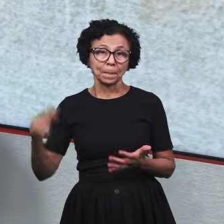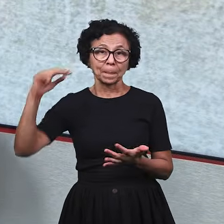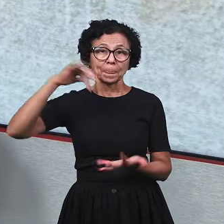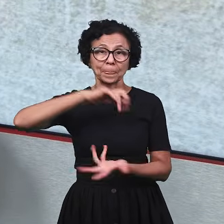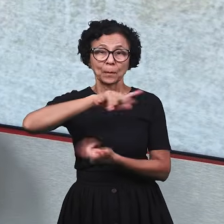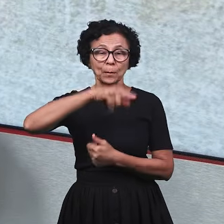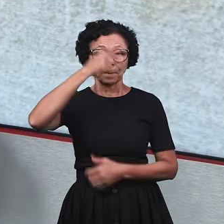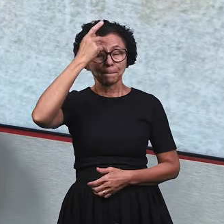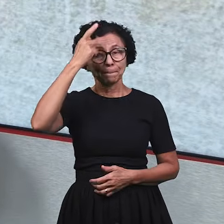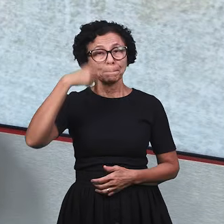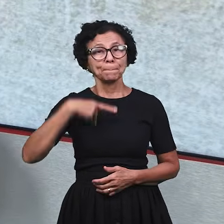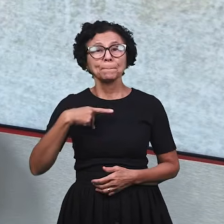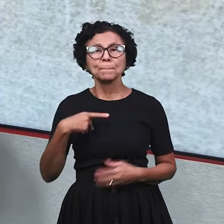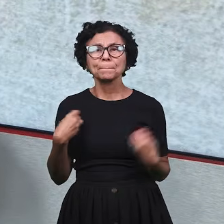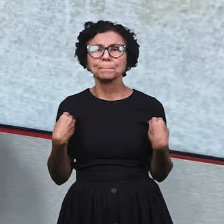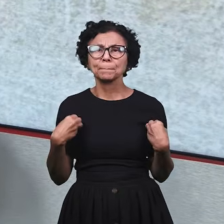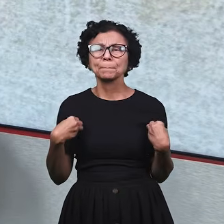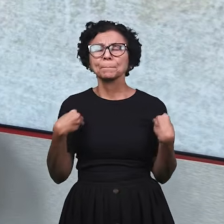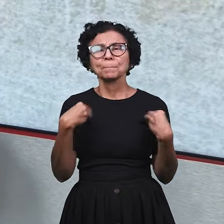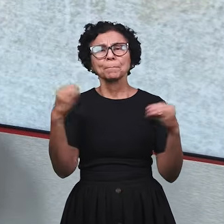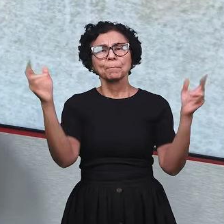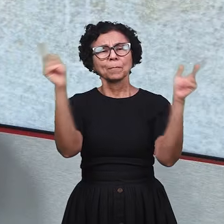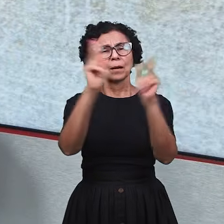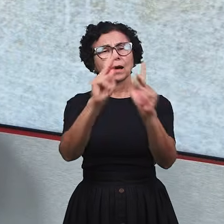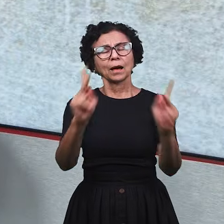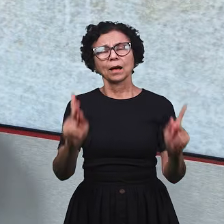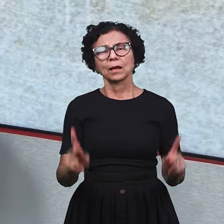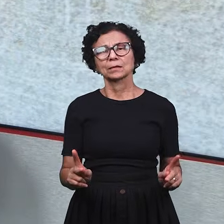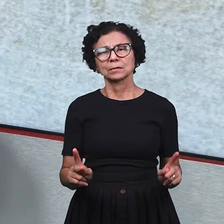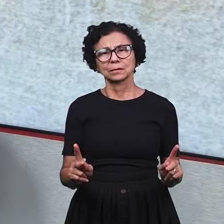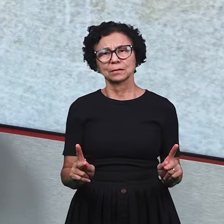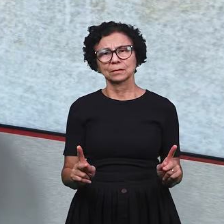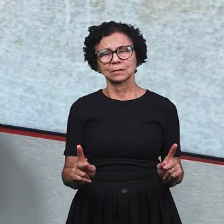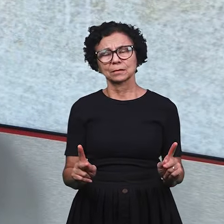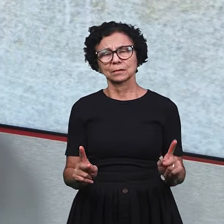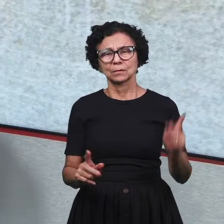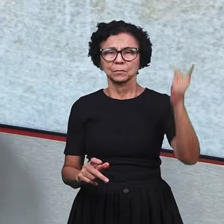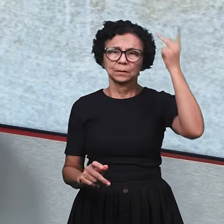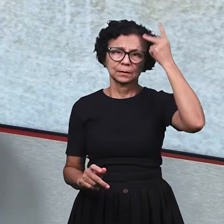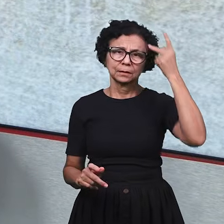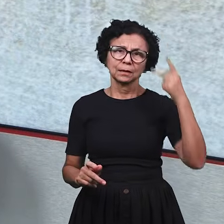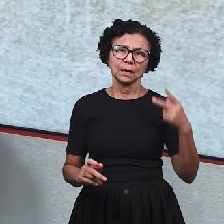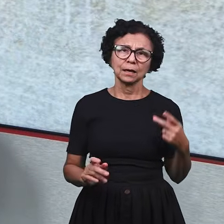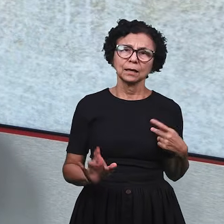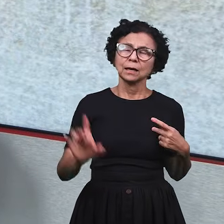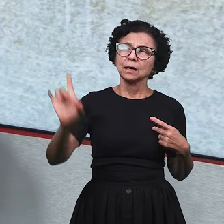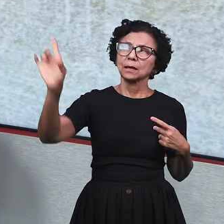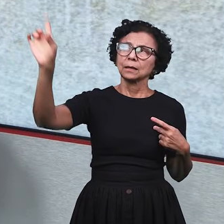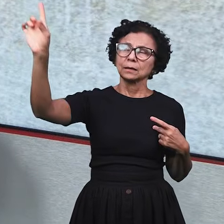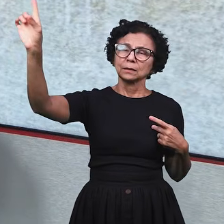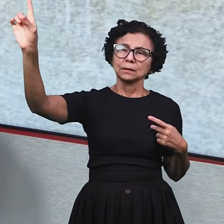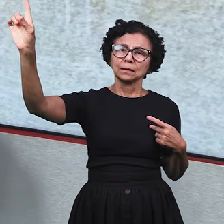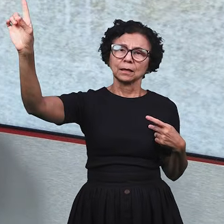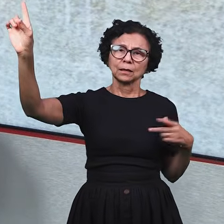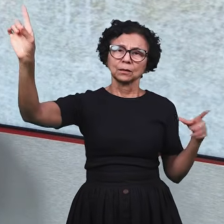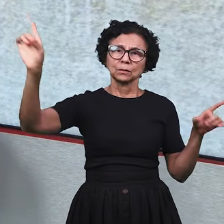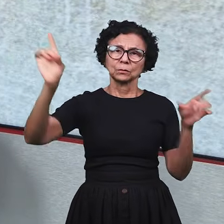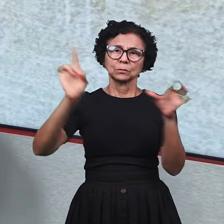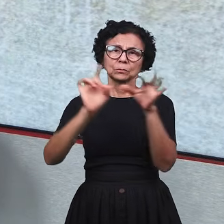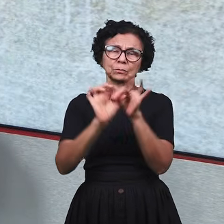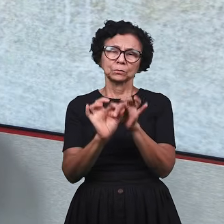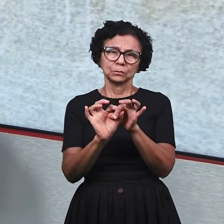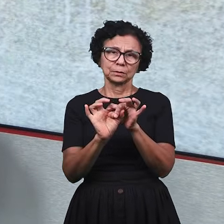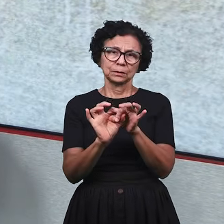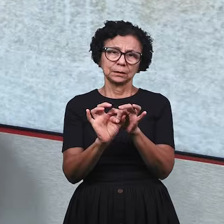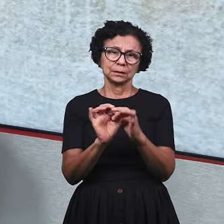para estabelecer a paz entre o homem e Deus. Foi por isso que ele disse em